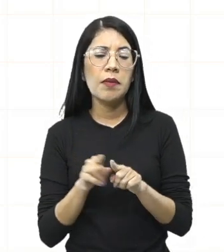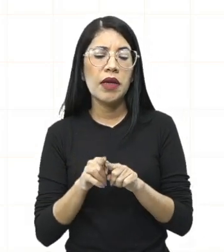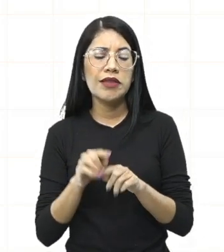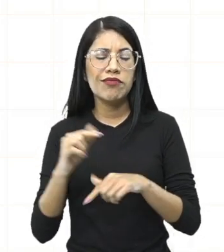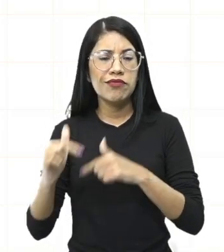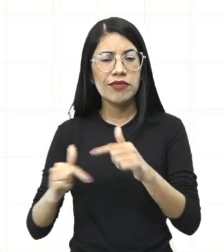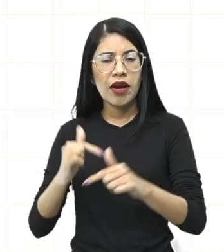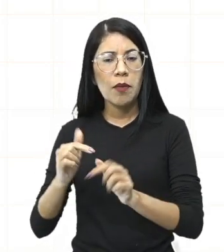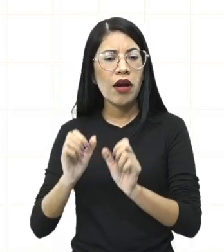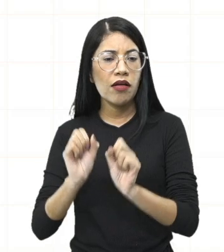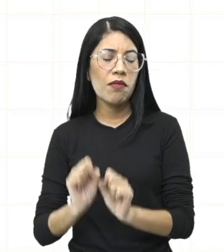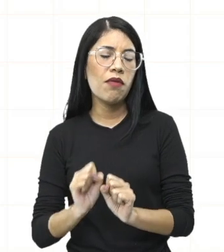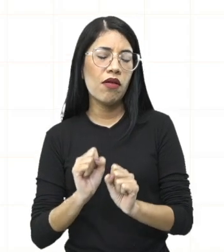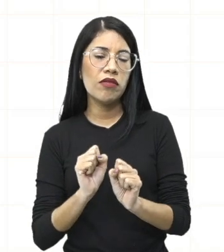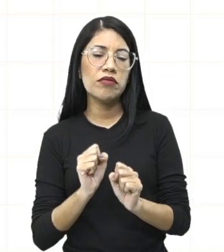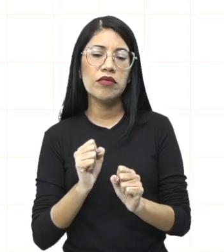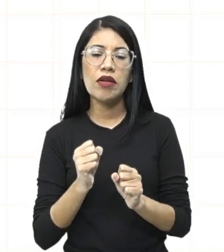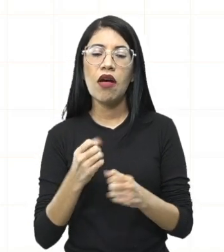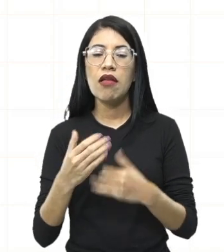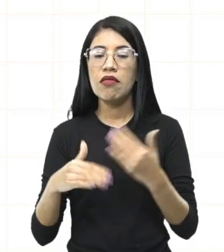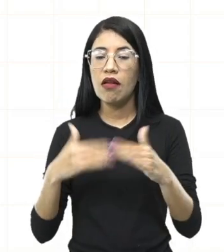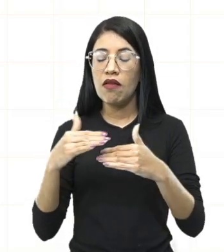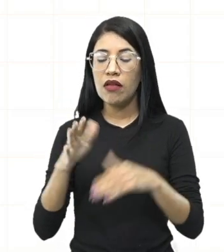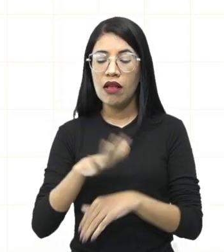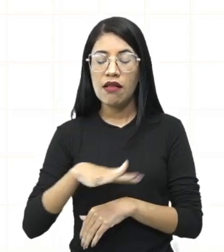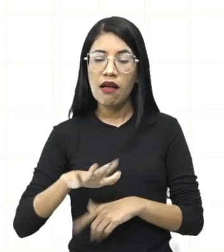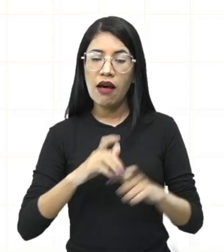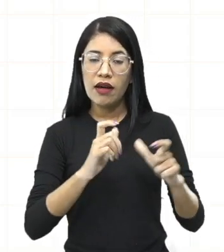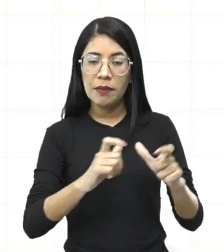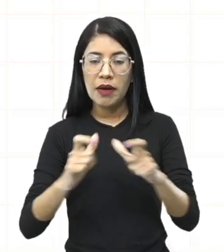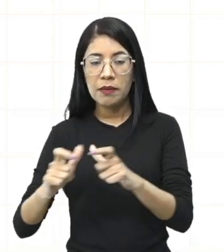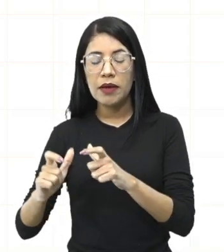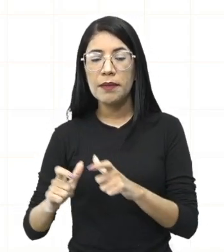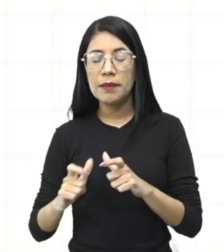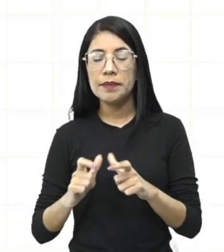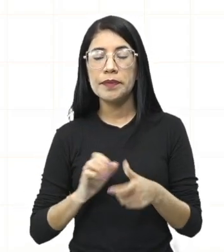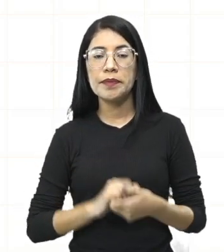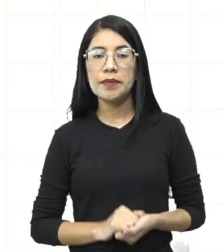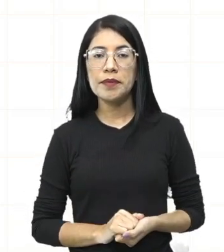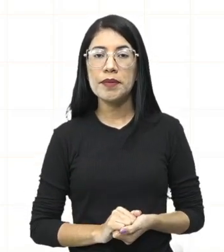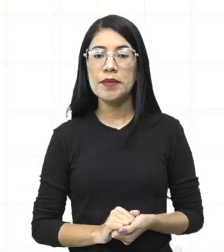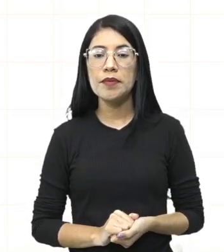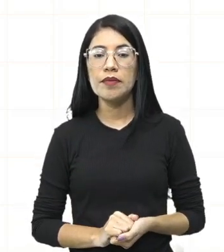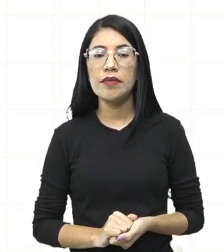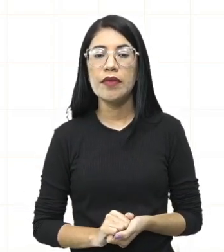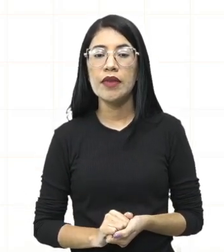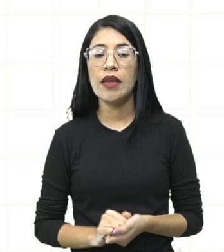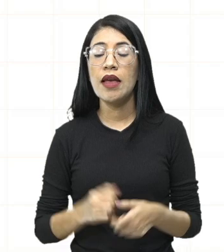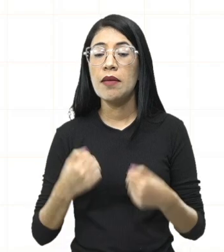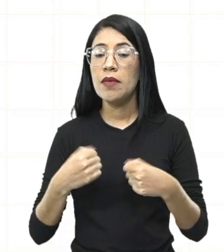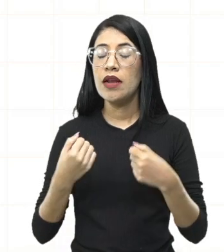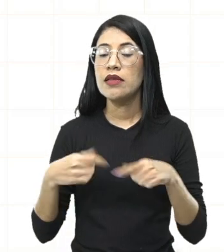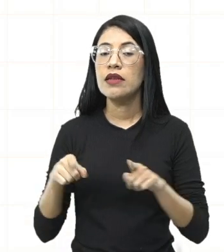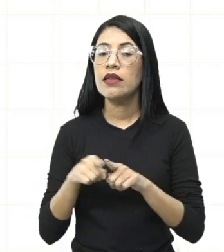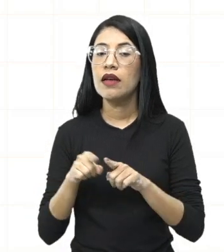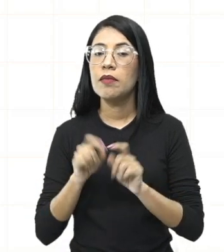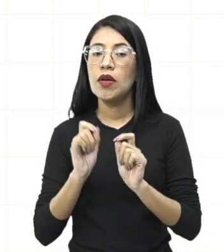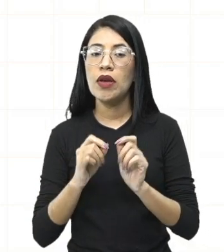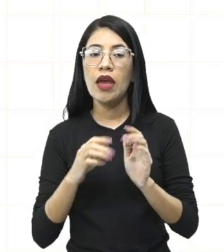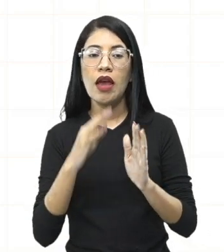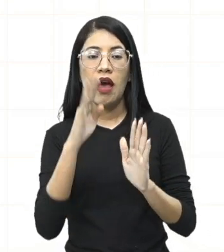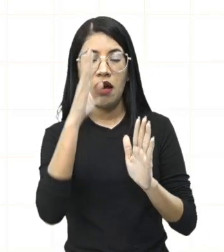de atividades que podem ser desenvolvidas dentro dessas áreas, nessas terras, tá bom? E também tem que seguir aqui